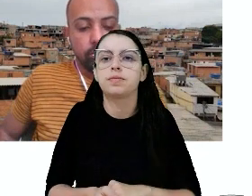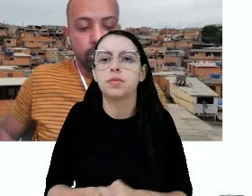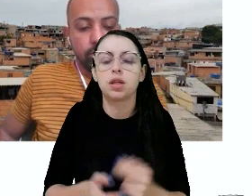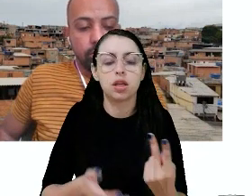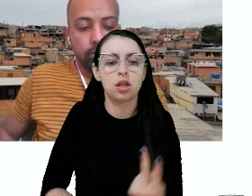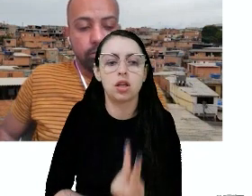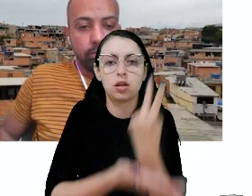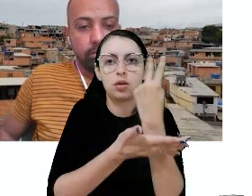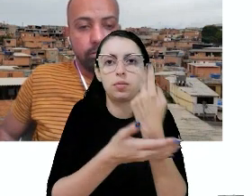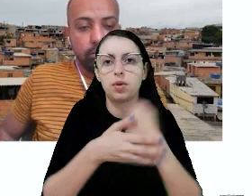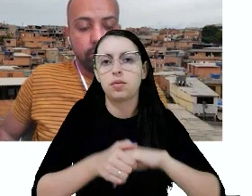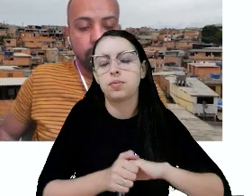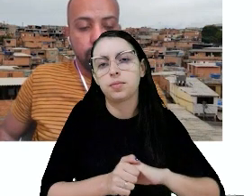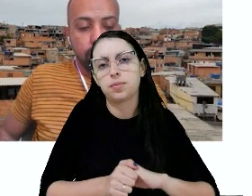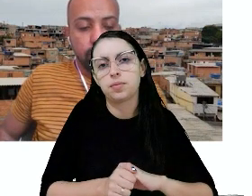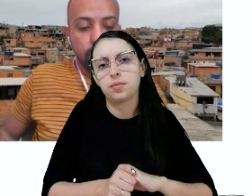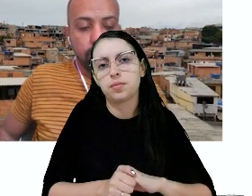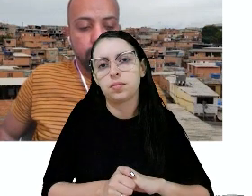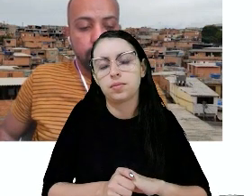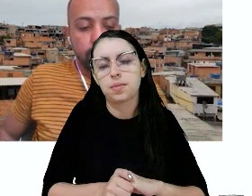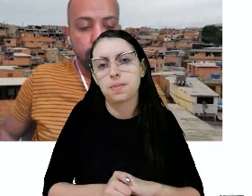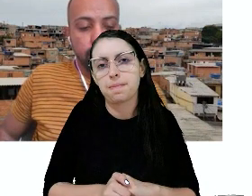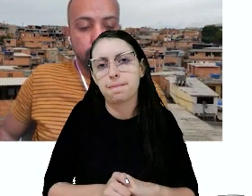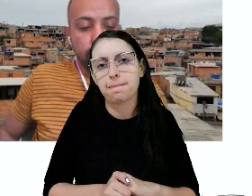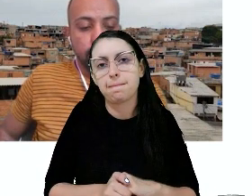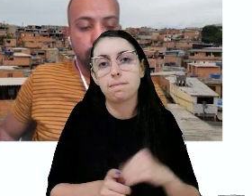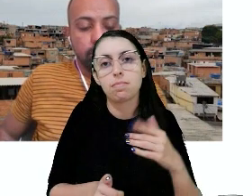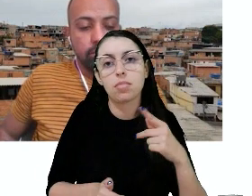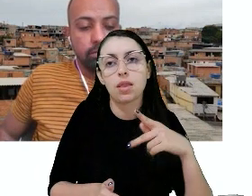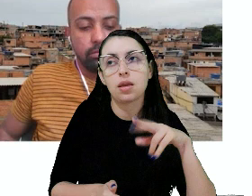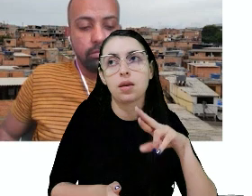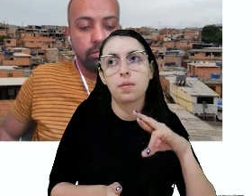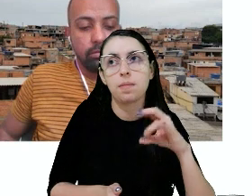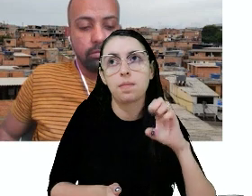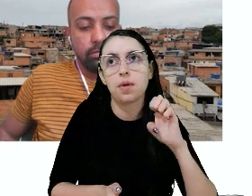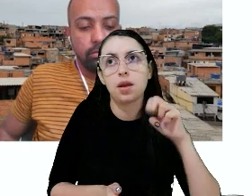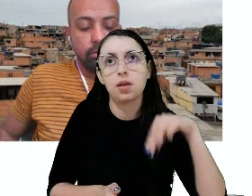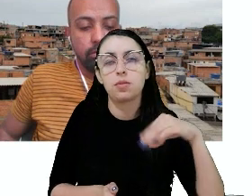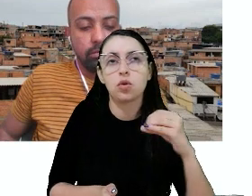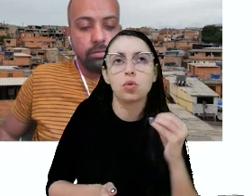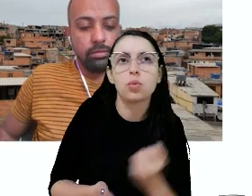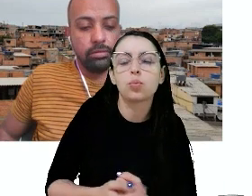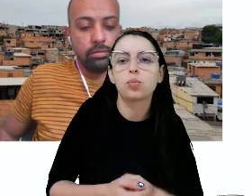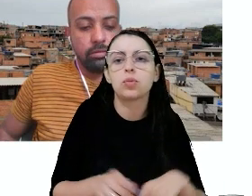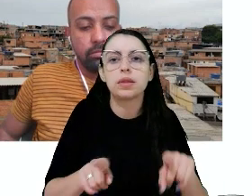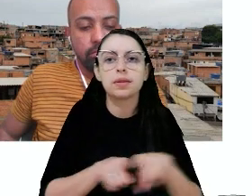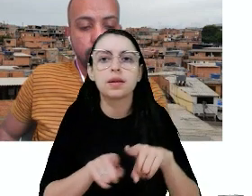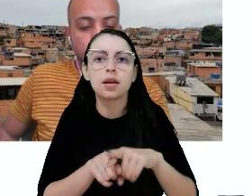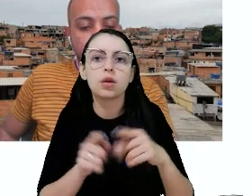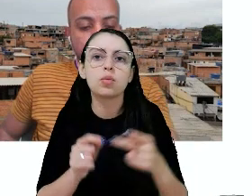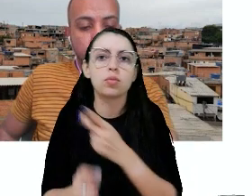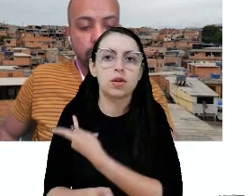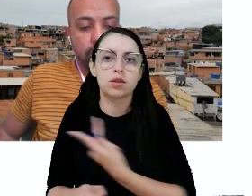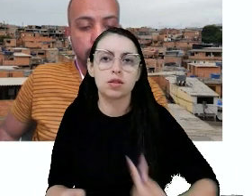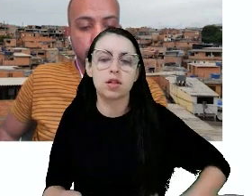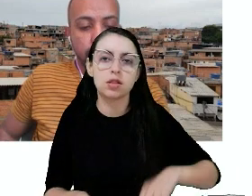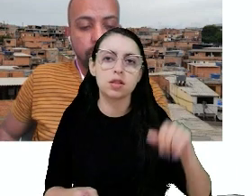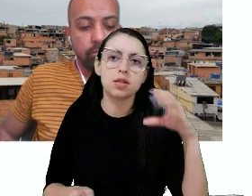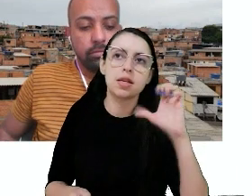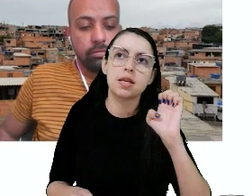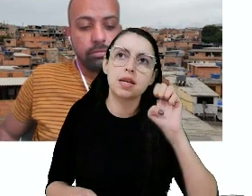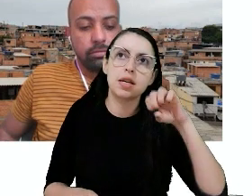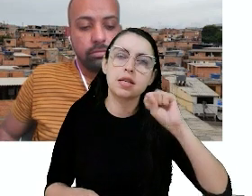TIOP, The Outsider Person Brasil, prêmio concedido a Elvis Presley e ao presidente dos